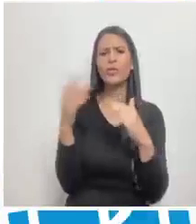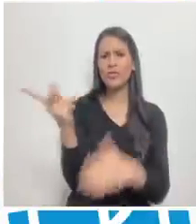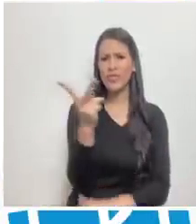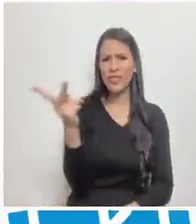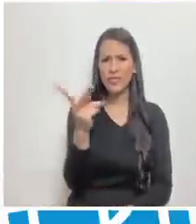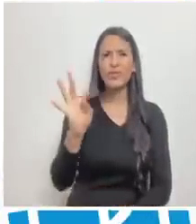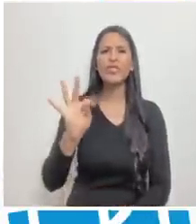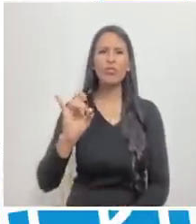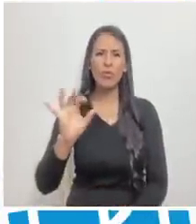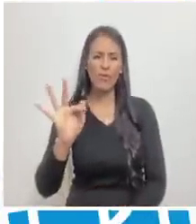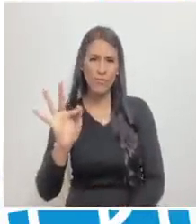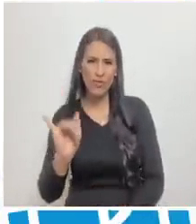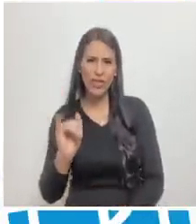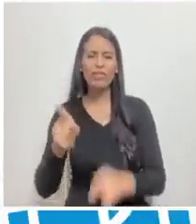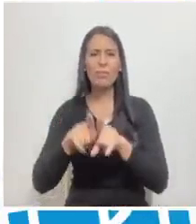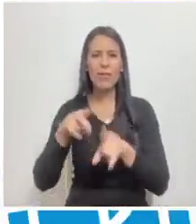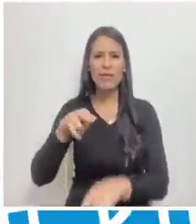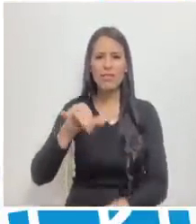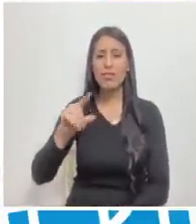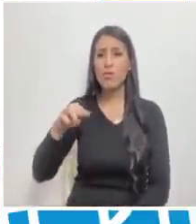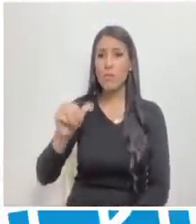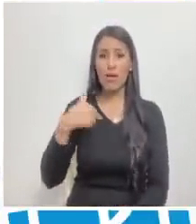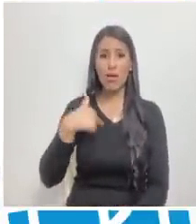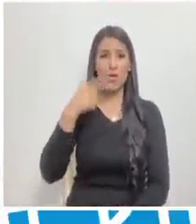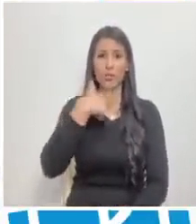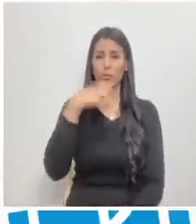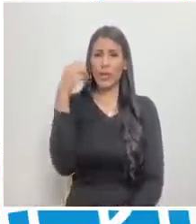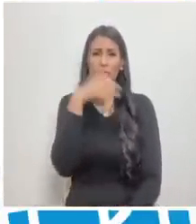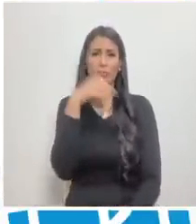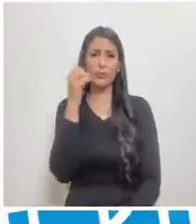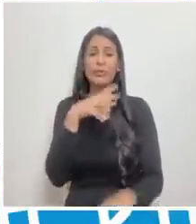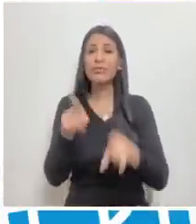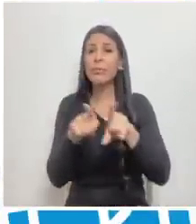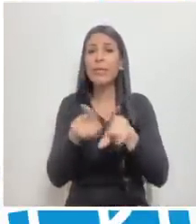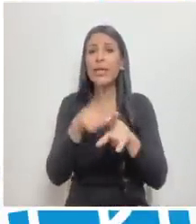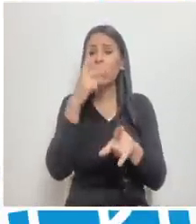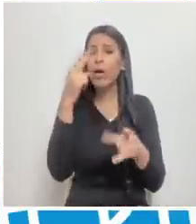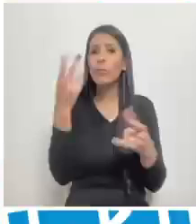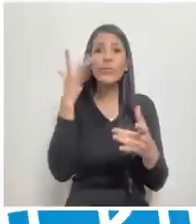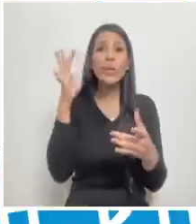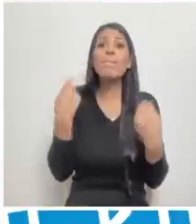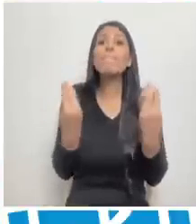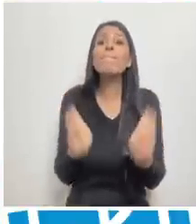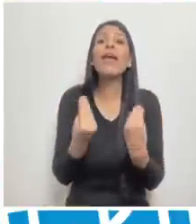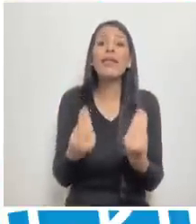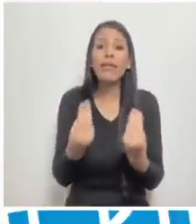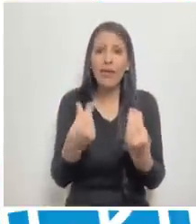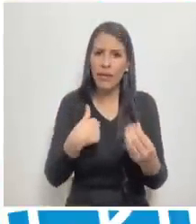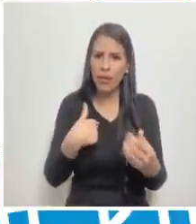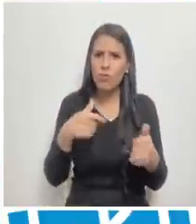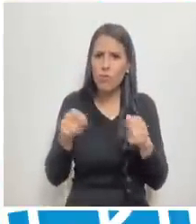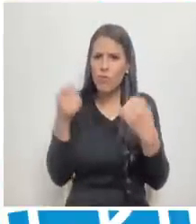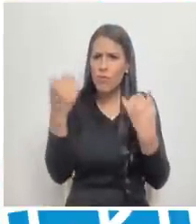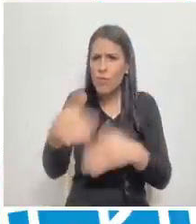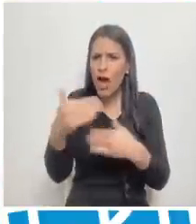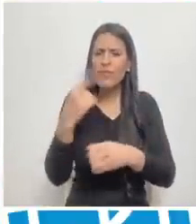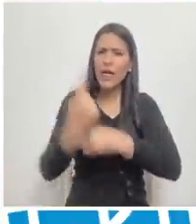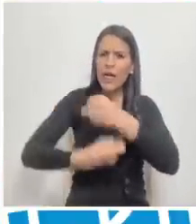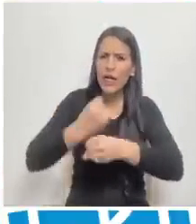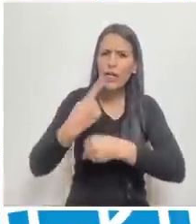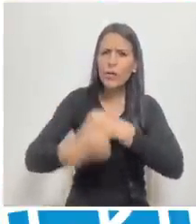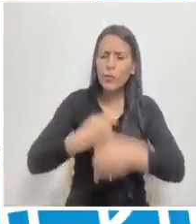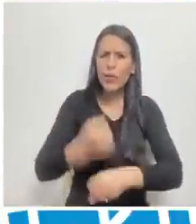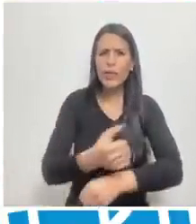é uma coisa... E sem saber qual é a política, para que eu vou avaliar todos os alunos, todos os anos, todas as séries,